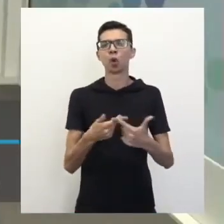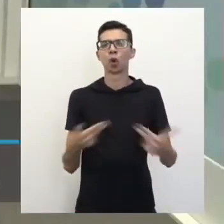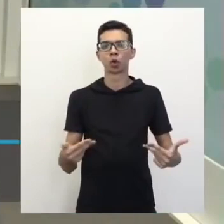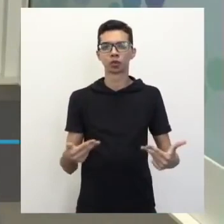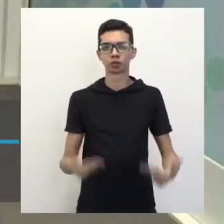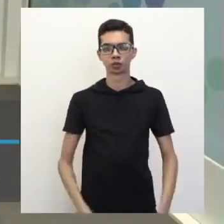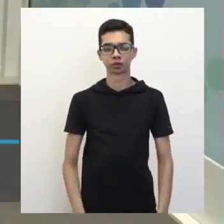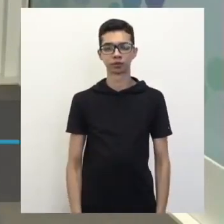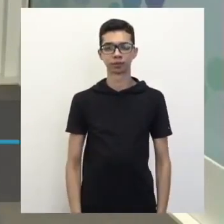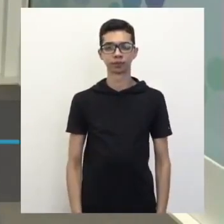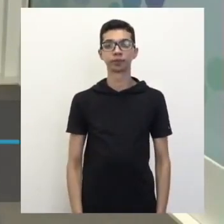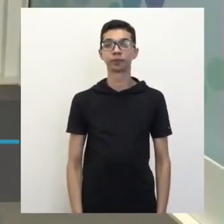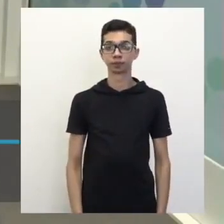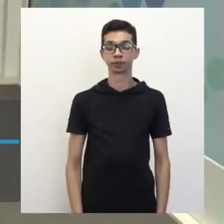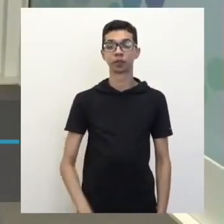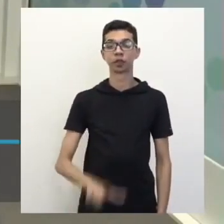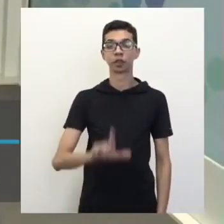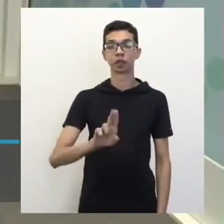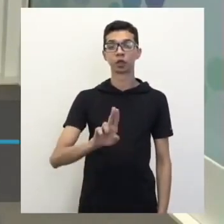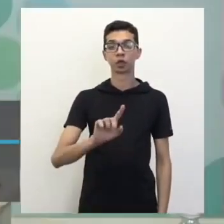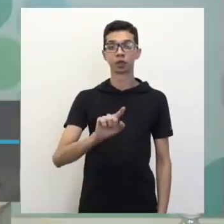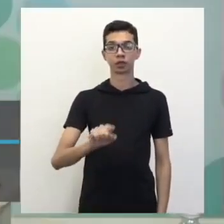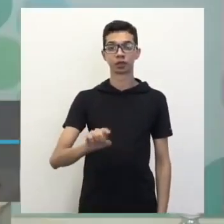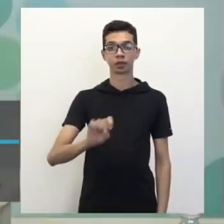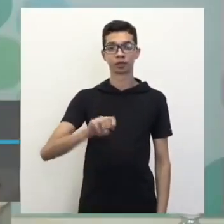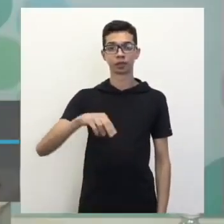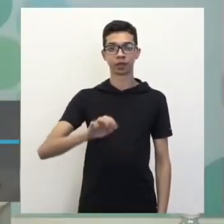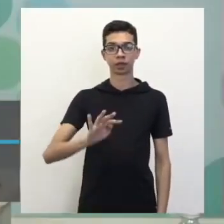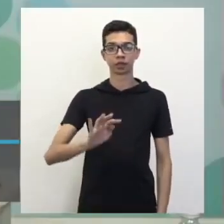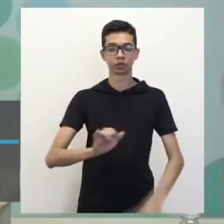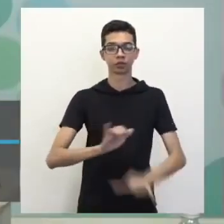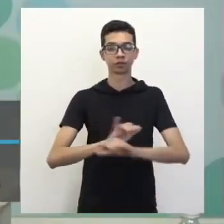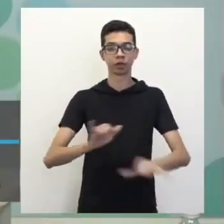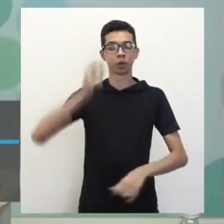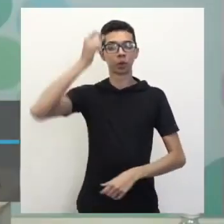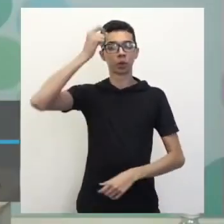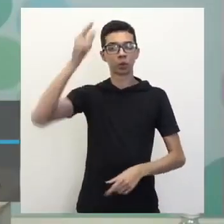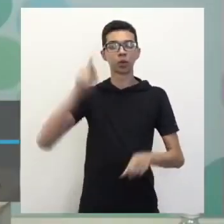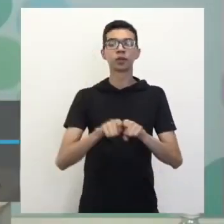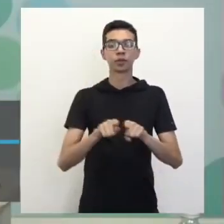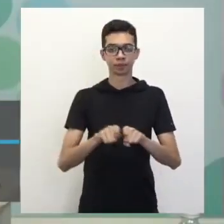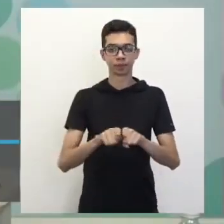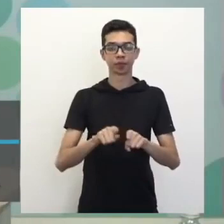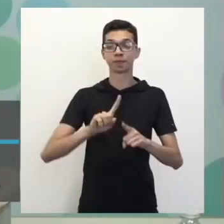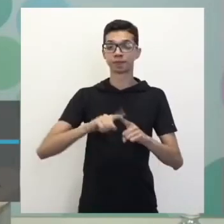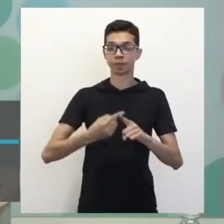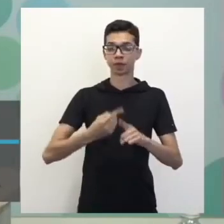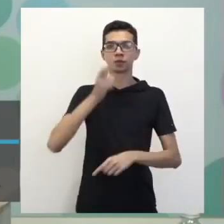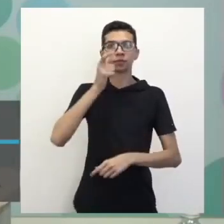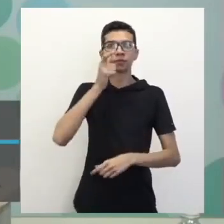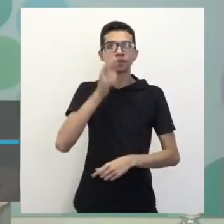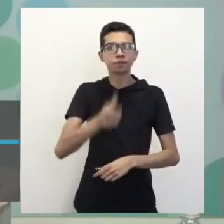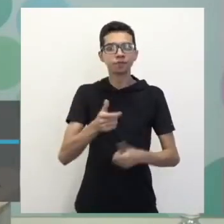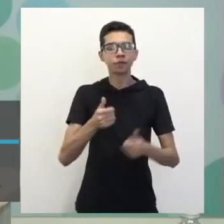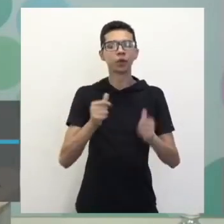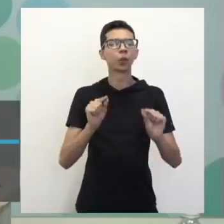A Luzinete cita ainda a cultura. E tem outra aqui bem interessante,